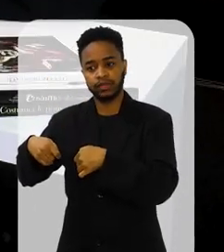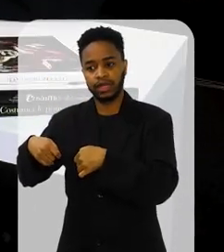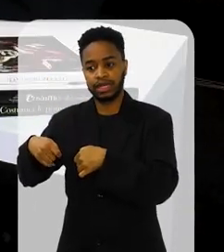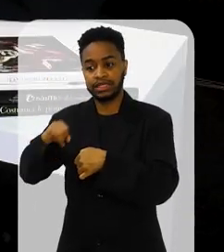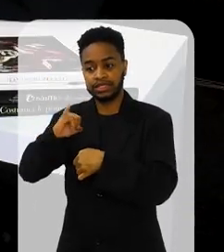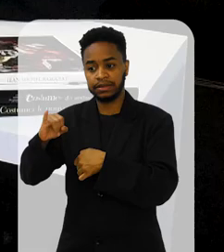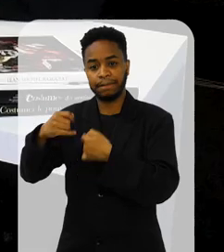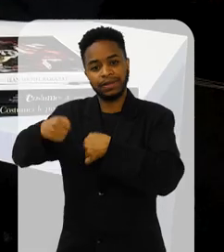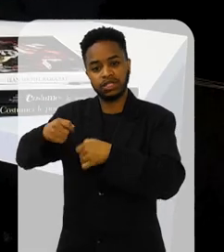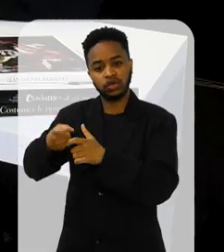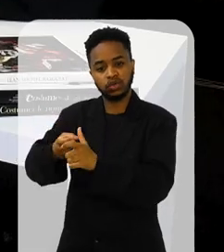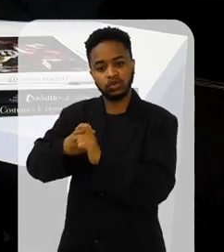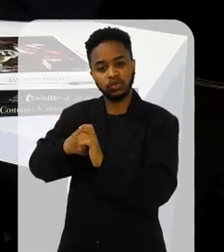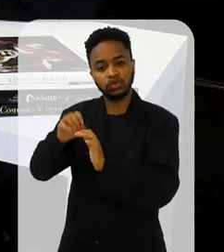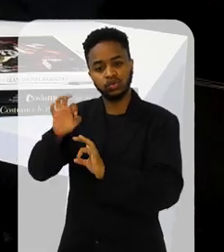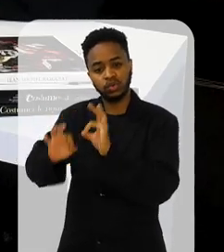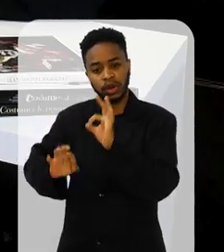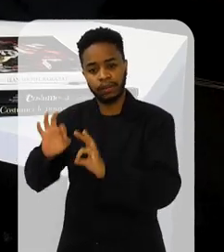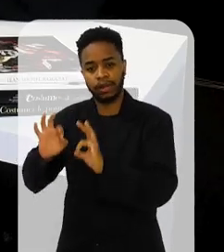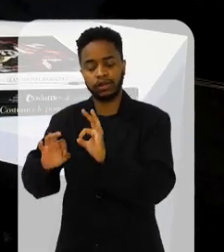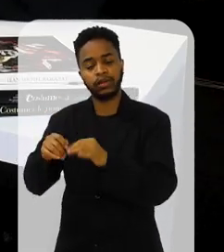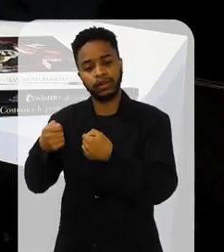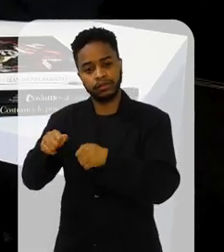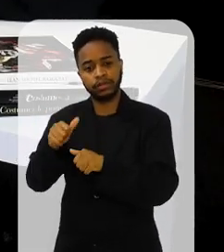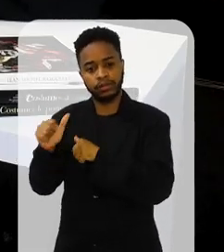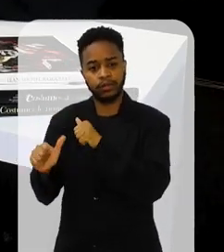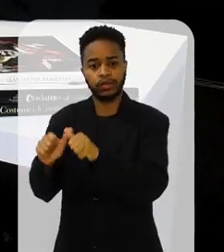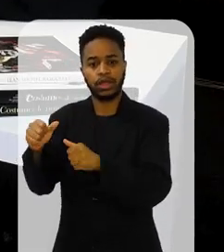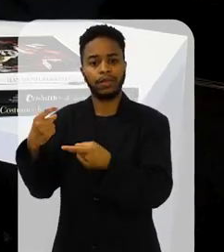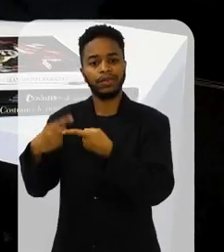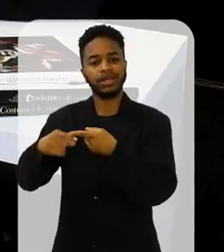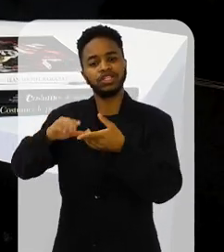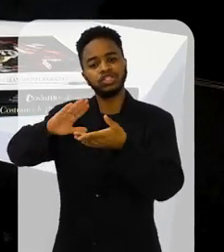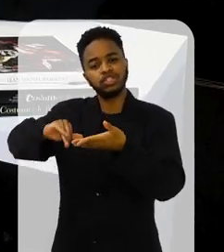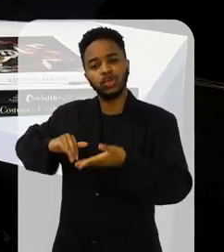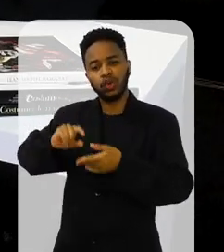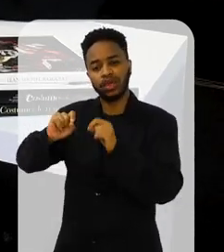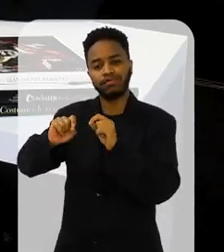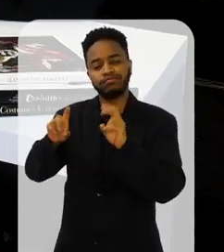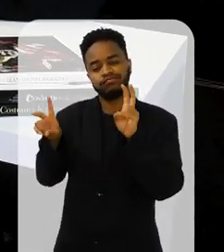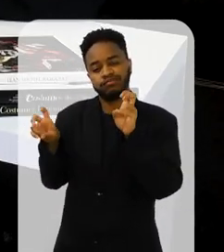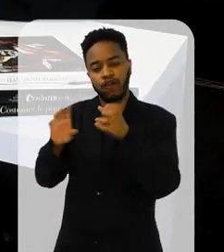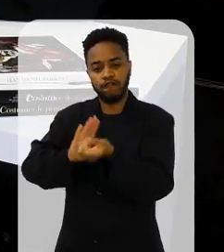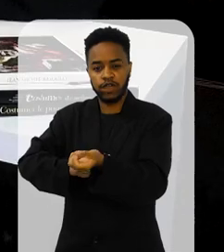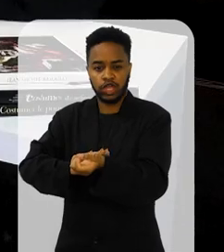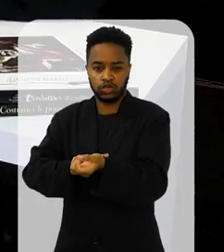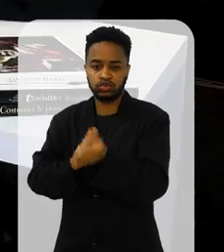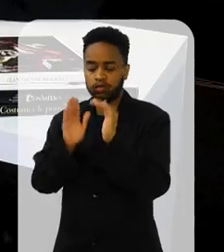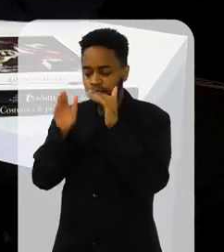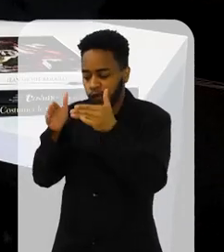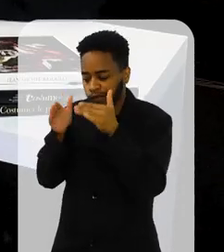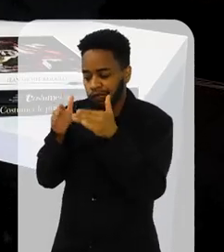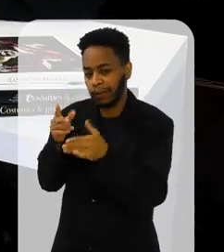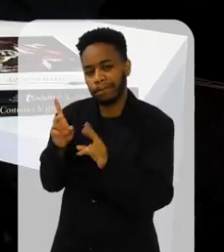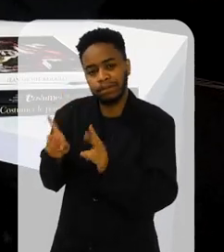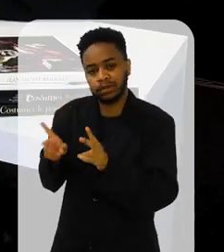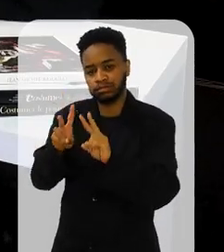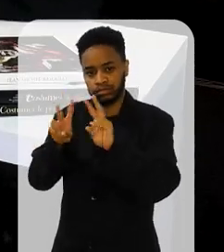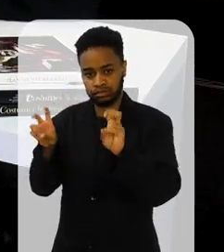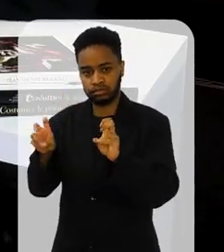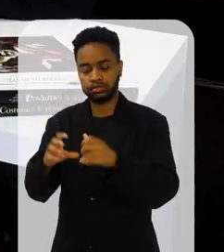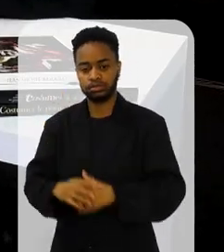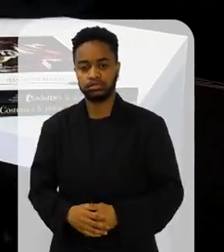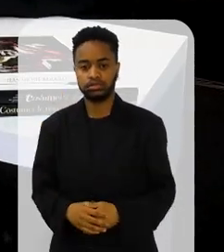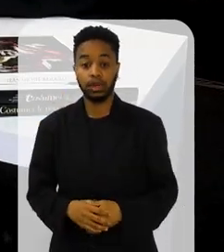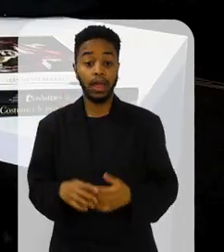que dependa de um julgamento, você sempre renovar, para tirar, entre aspas, os vícios de algum momento desse, né? Você está falando